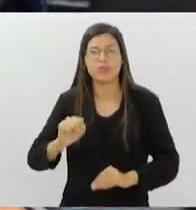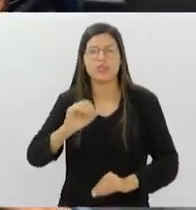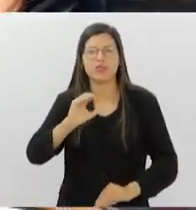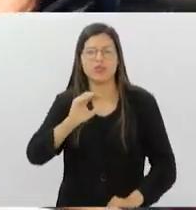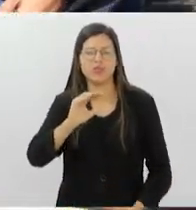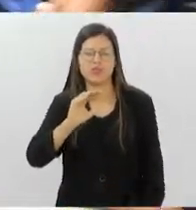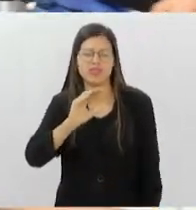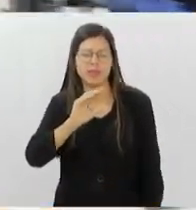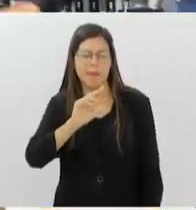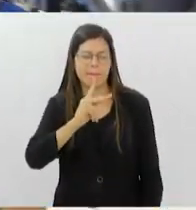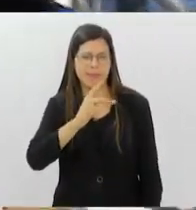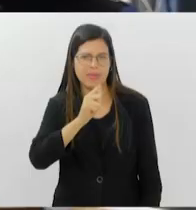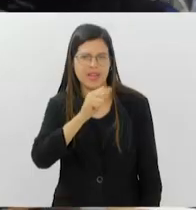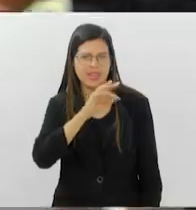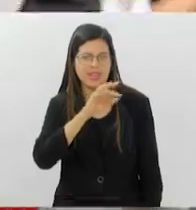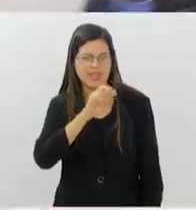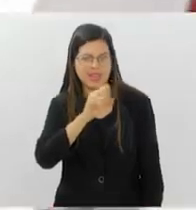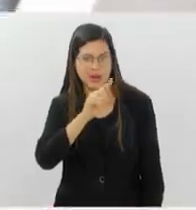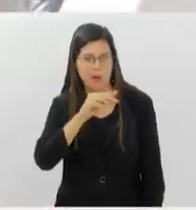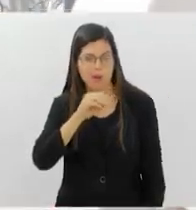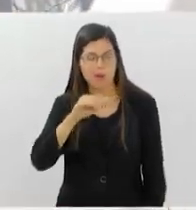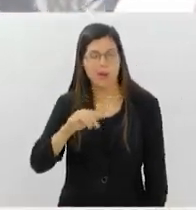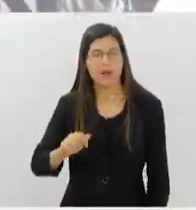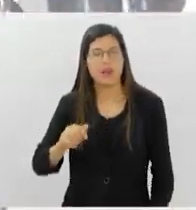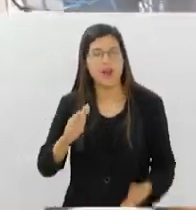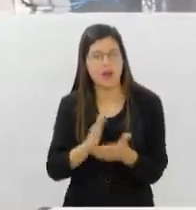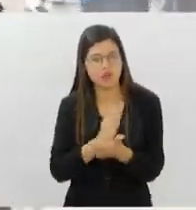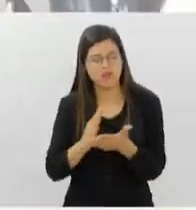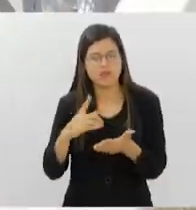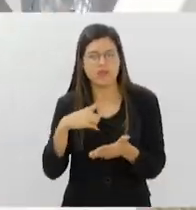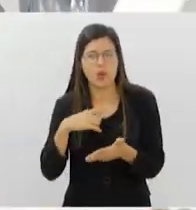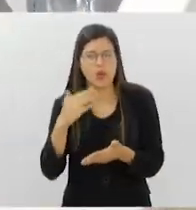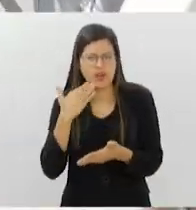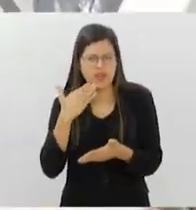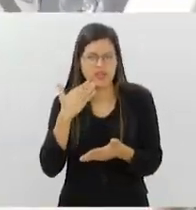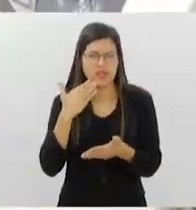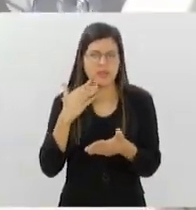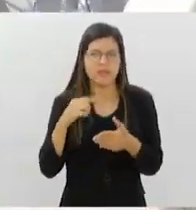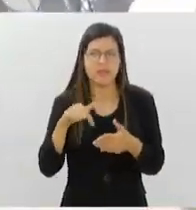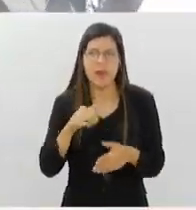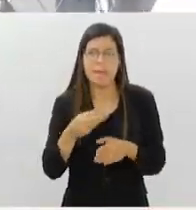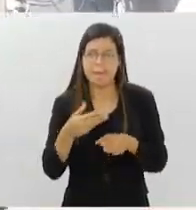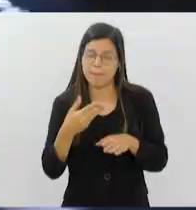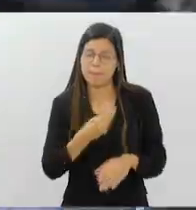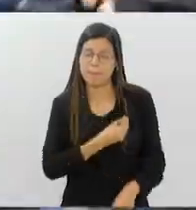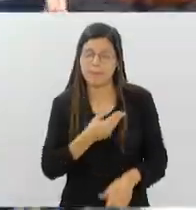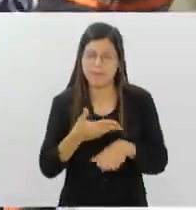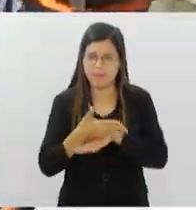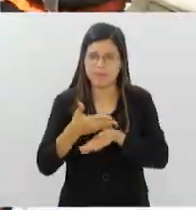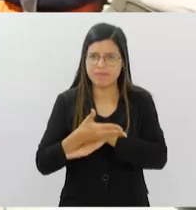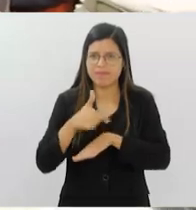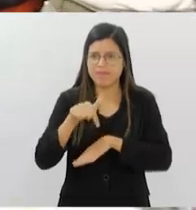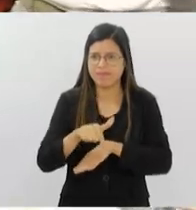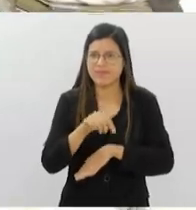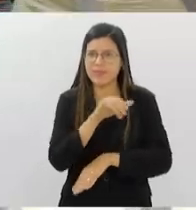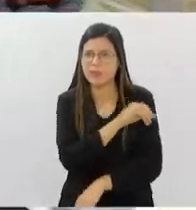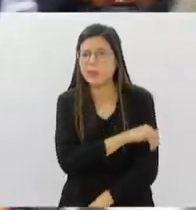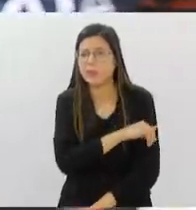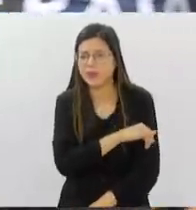chegaram debilitados a presença desses animais no nosso litoral é bem comum nessa época do ano